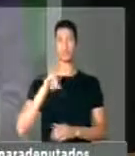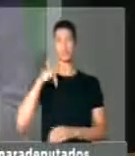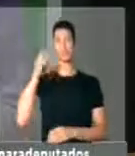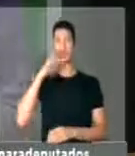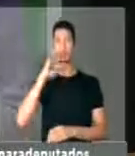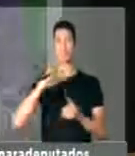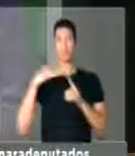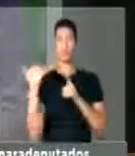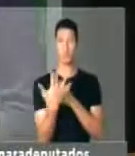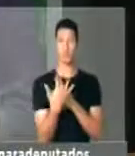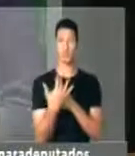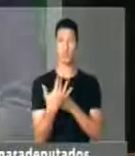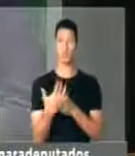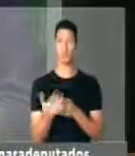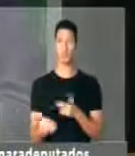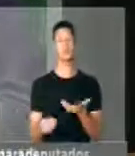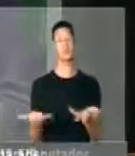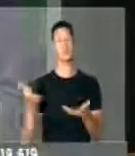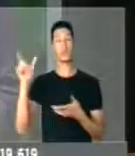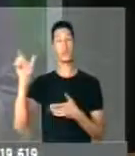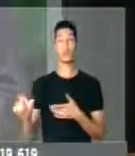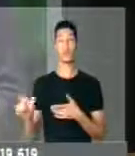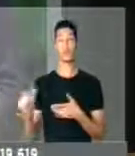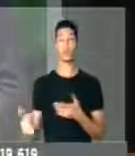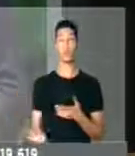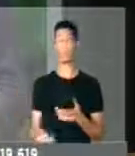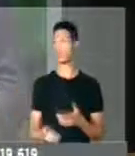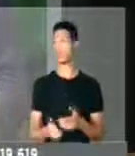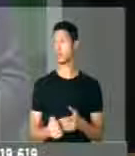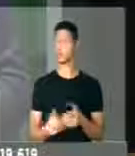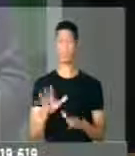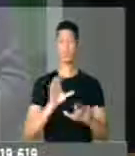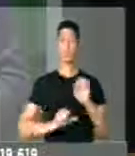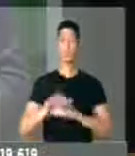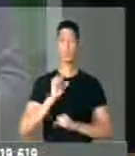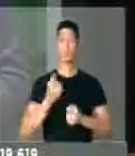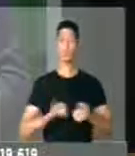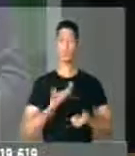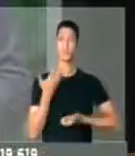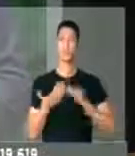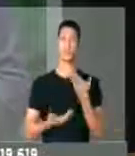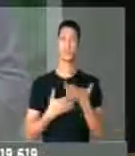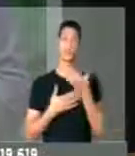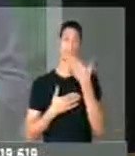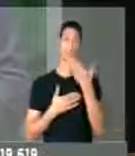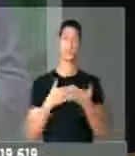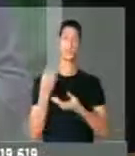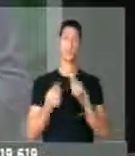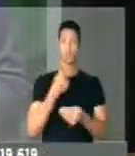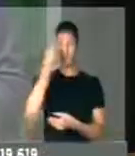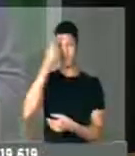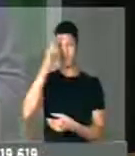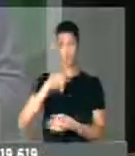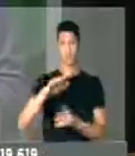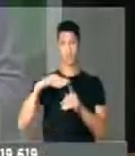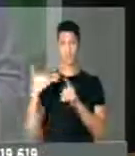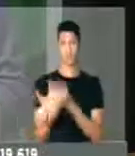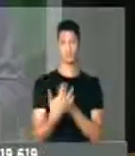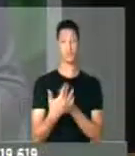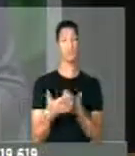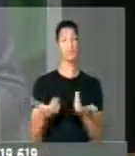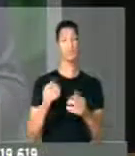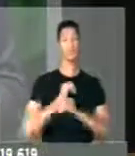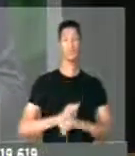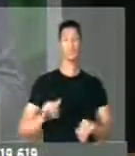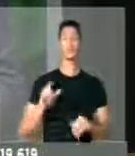partido socialista, e ele busca expressar a sua maneira o que ele pensava que era o socialismo. E